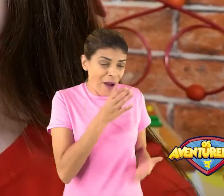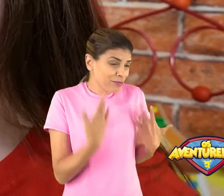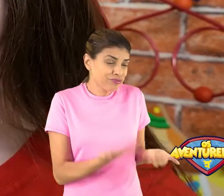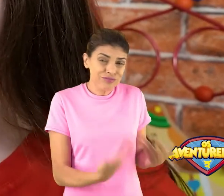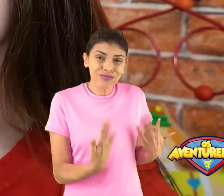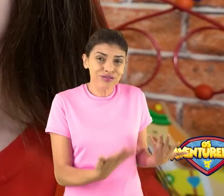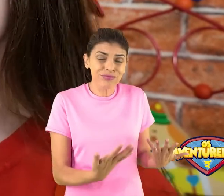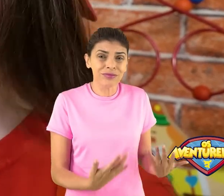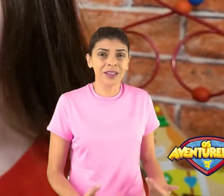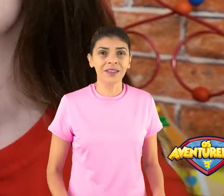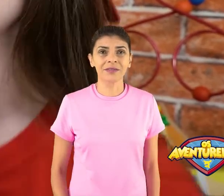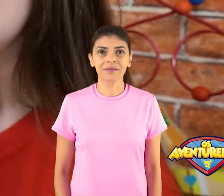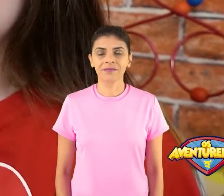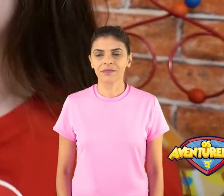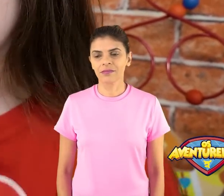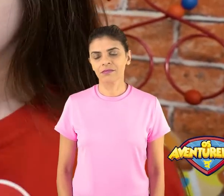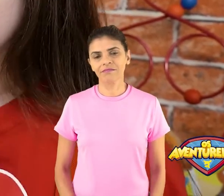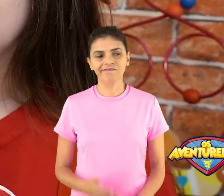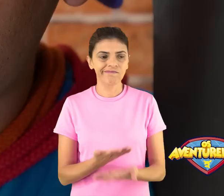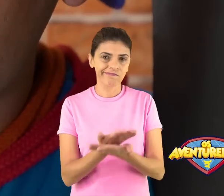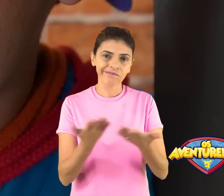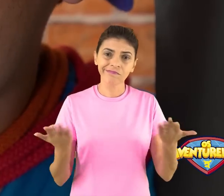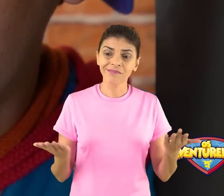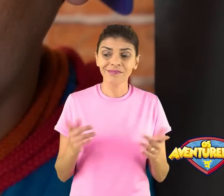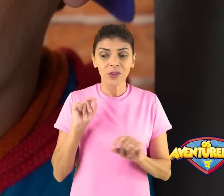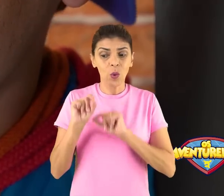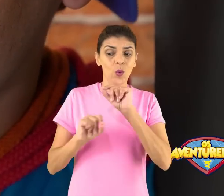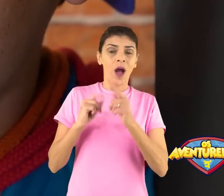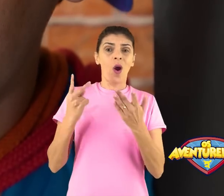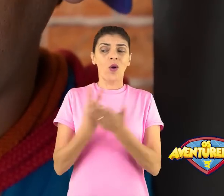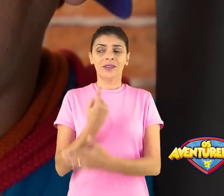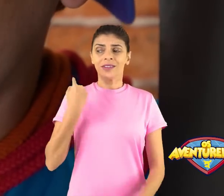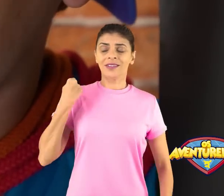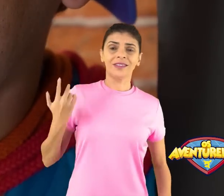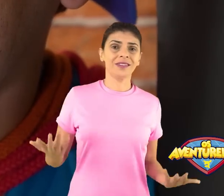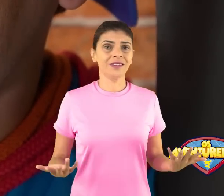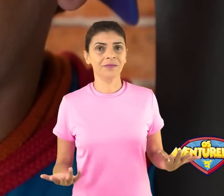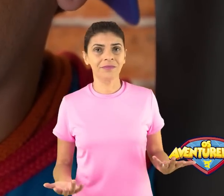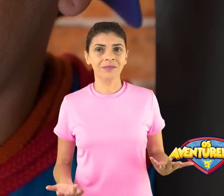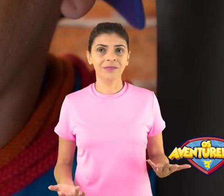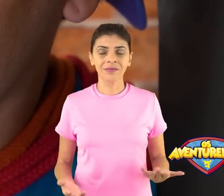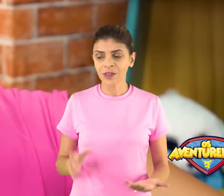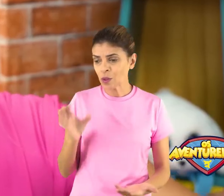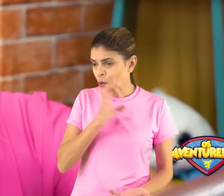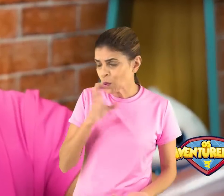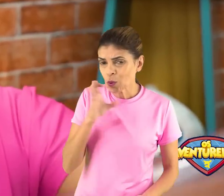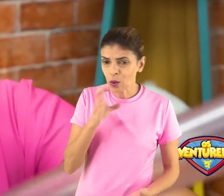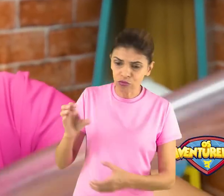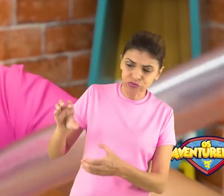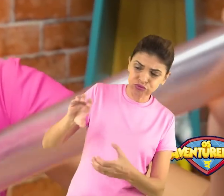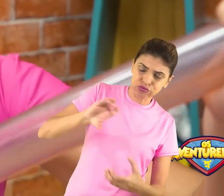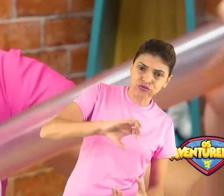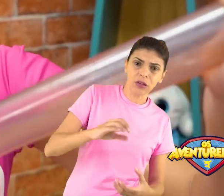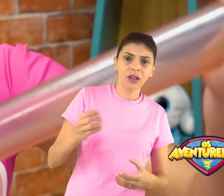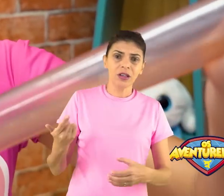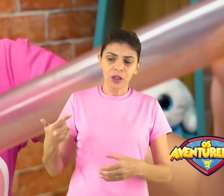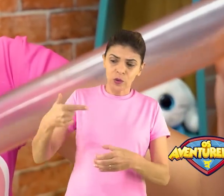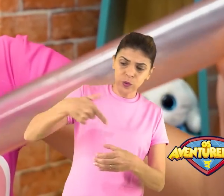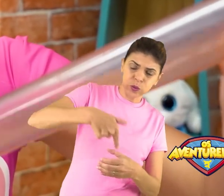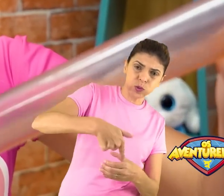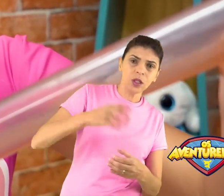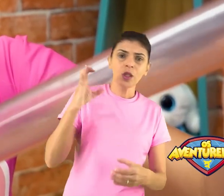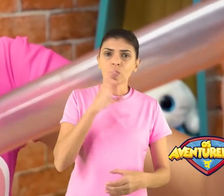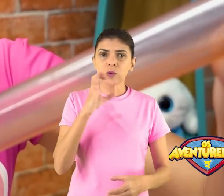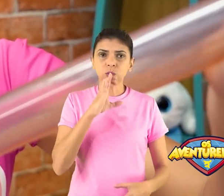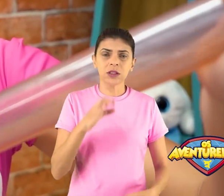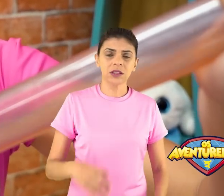Vai, vai, vai, vai, vai! Pessoal, o que está acontecendo? Ai, anda logo! Acaba